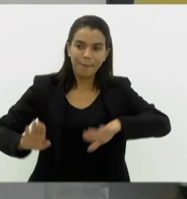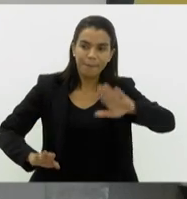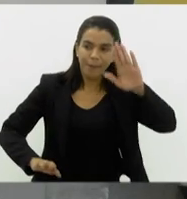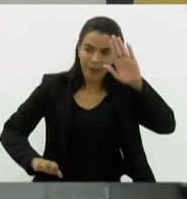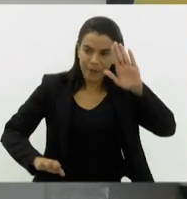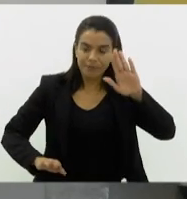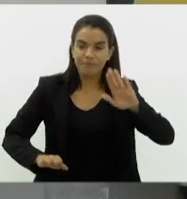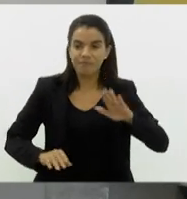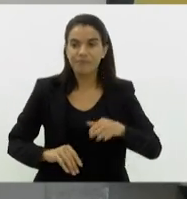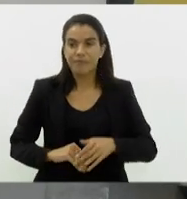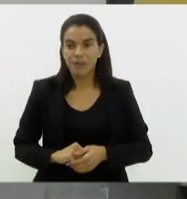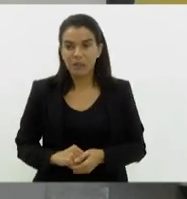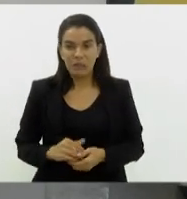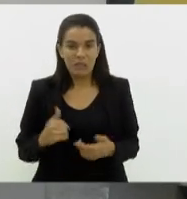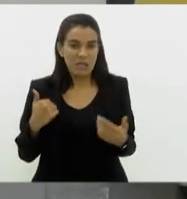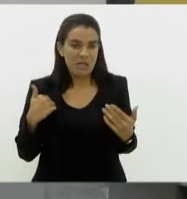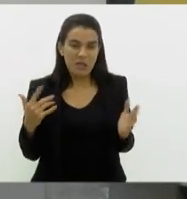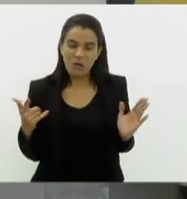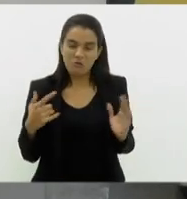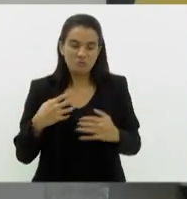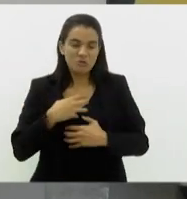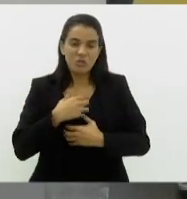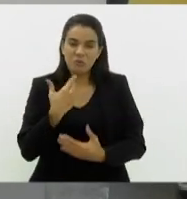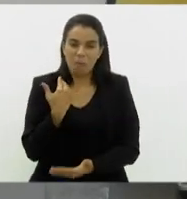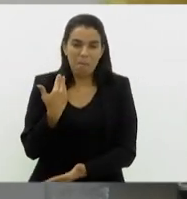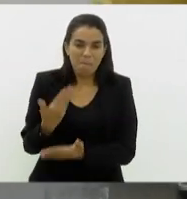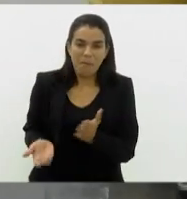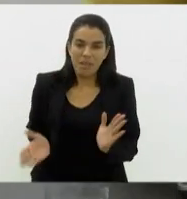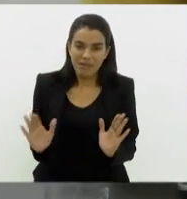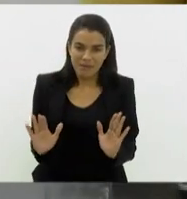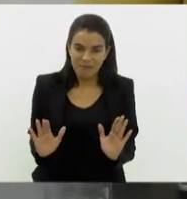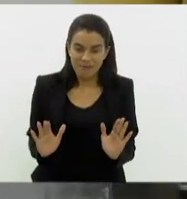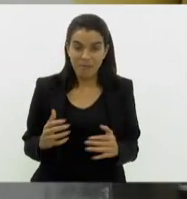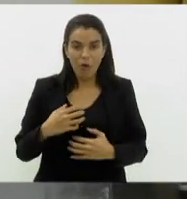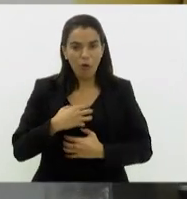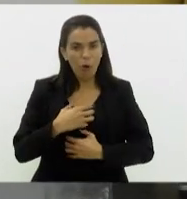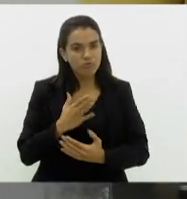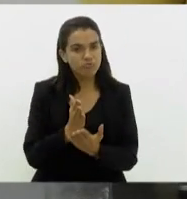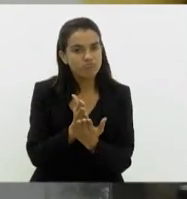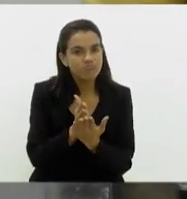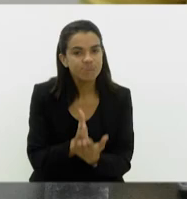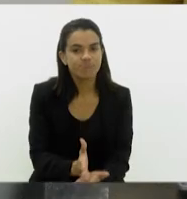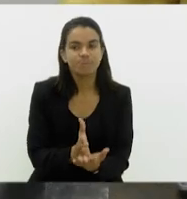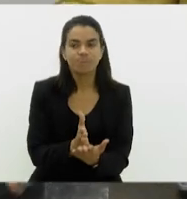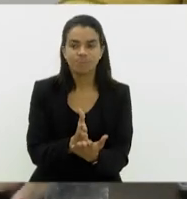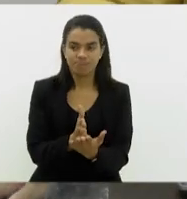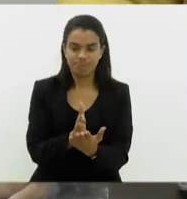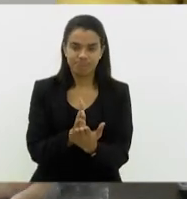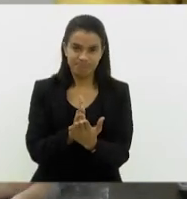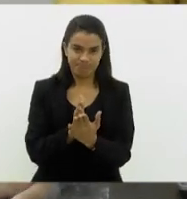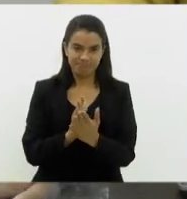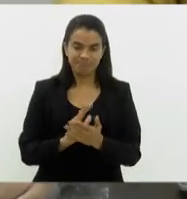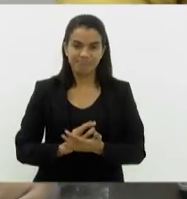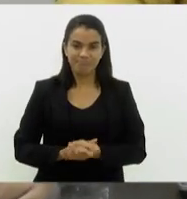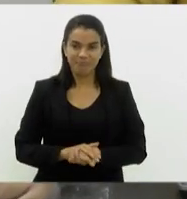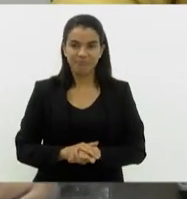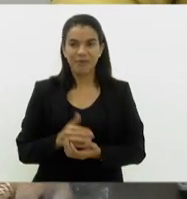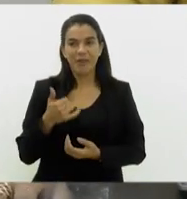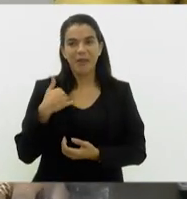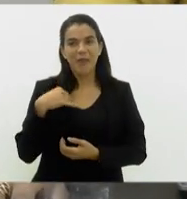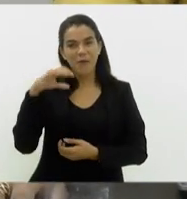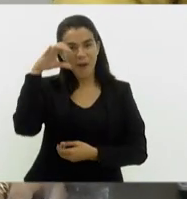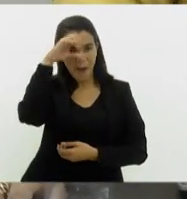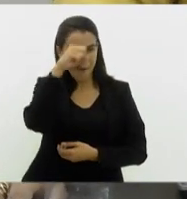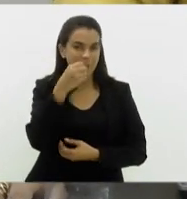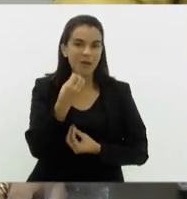e eu não não me sinto perdedor por causa disso não eu só que gosto da coisa muito certa e era o que tinha sido acordado como eu já aprendi lidar com o